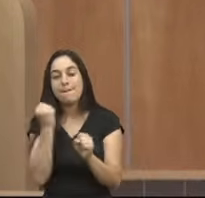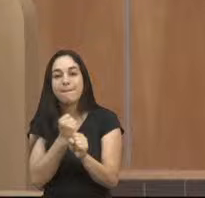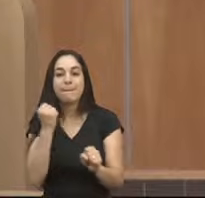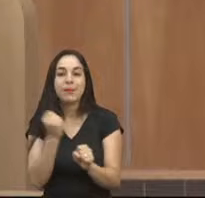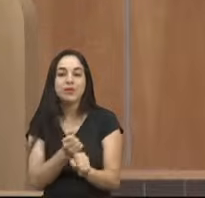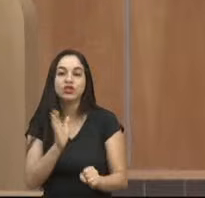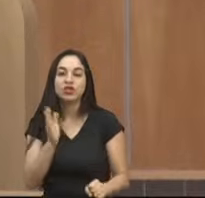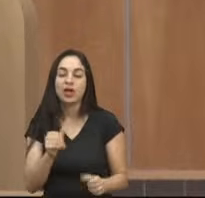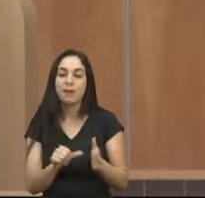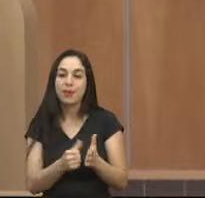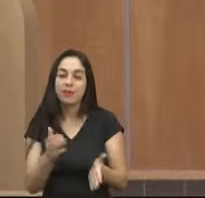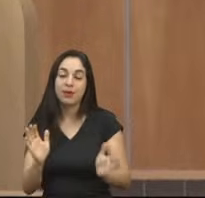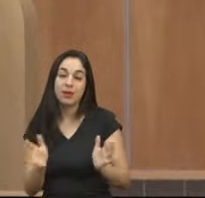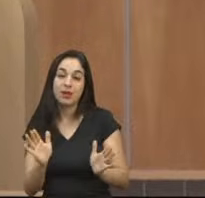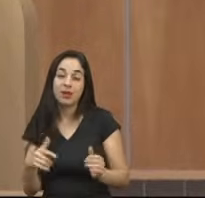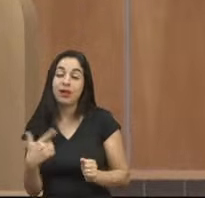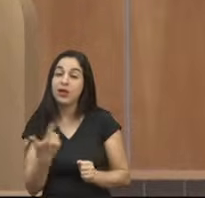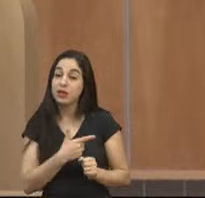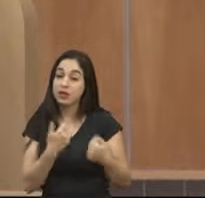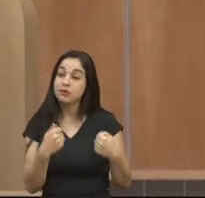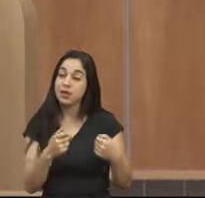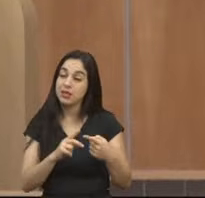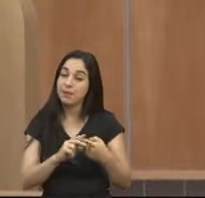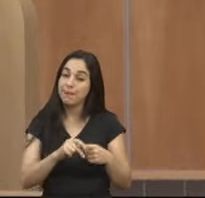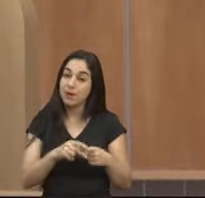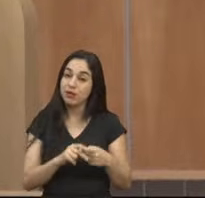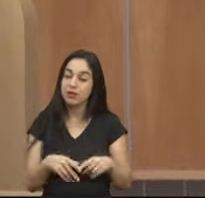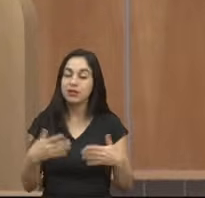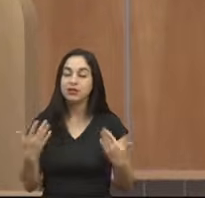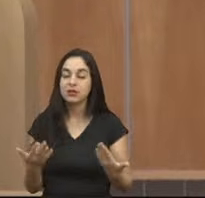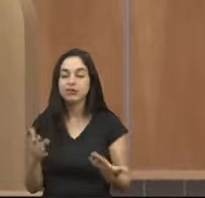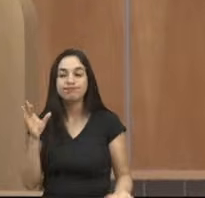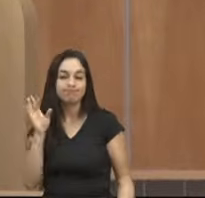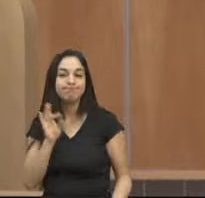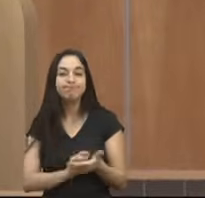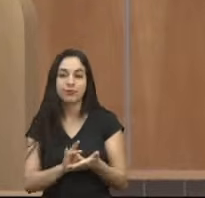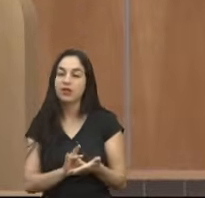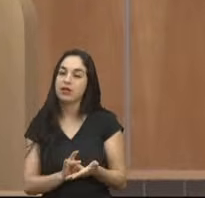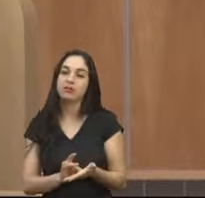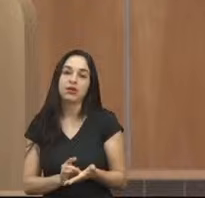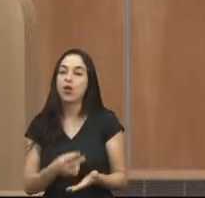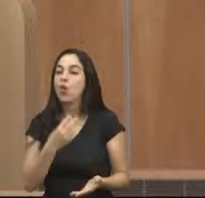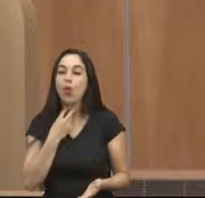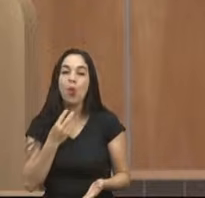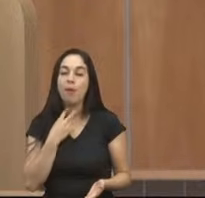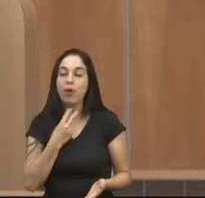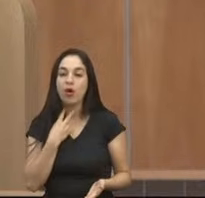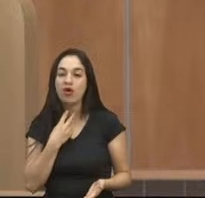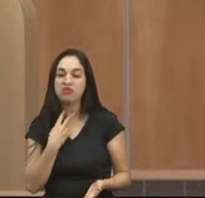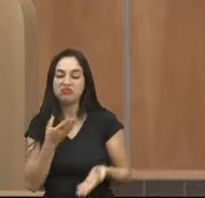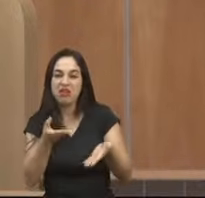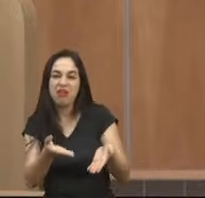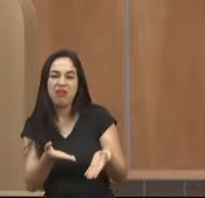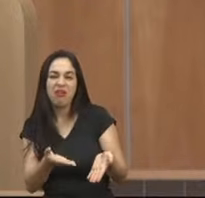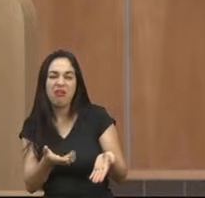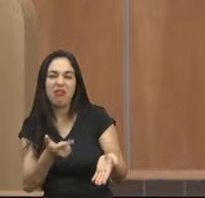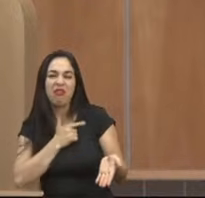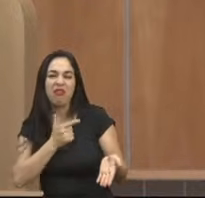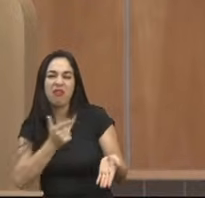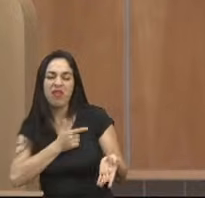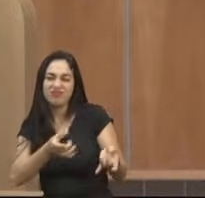mandato, e a gente precisa dessa manutenção, isso é fato, não dá para a gente deixar um espaço com um aspecto de